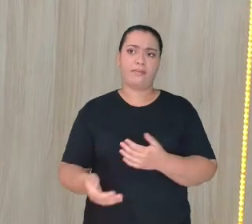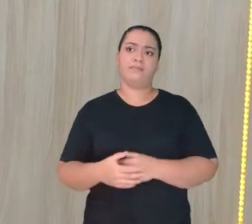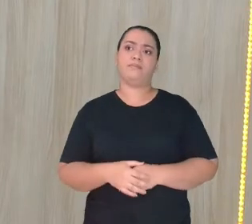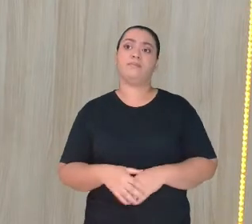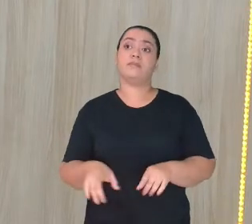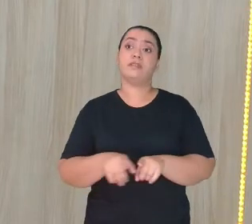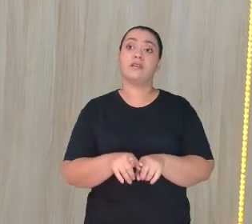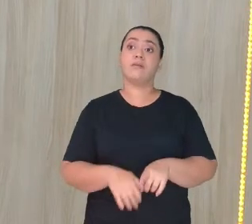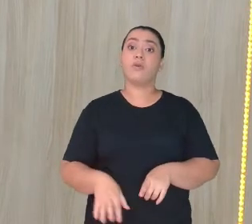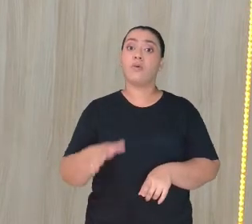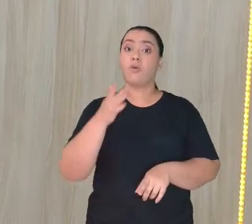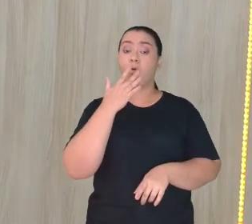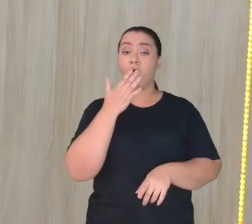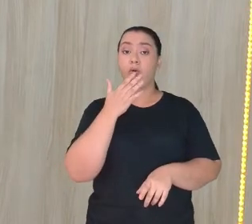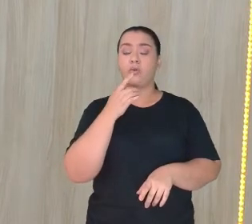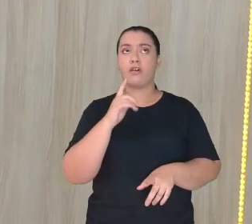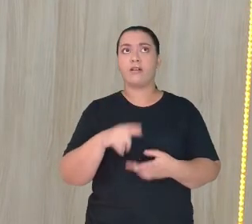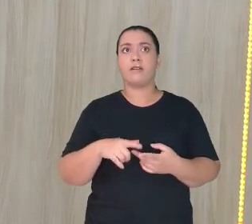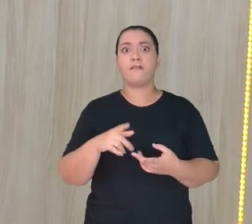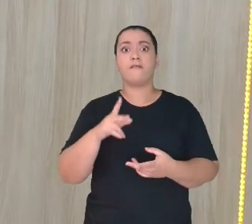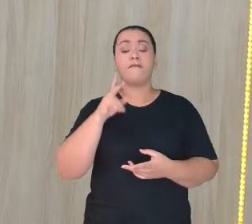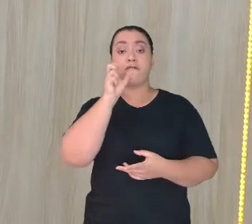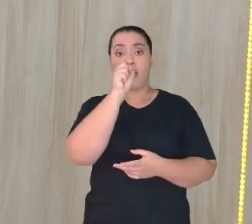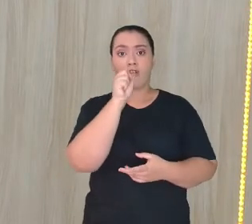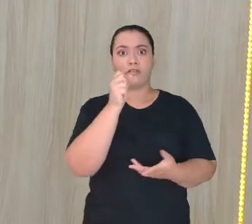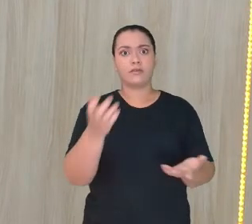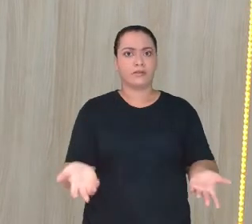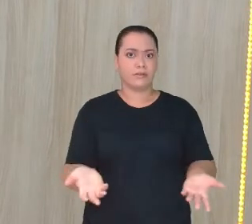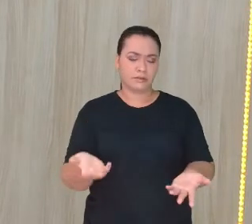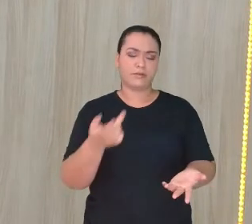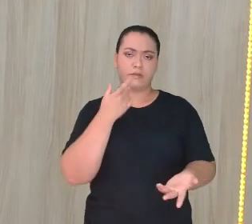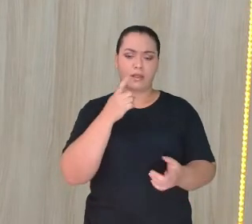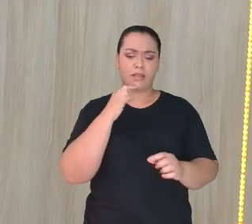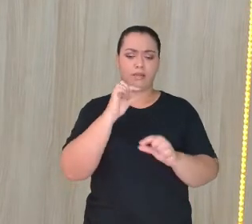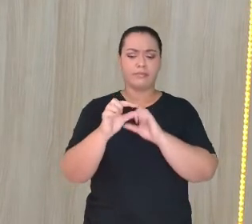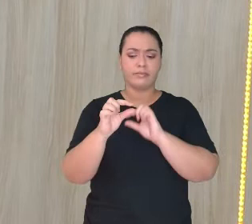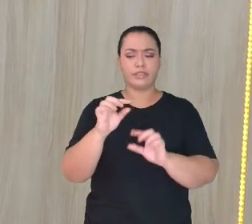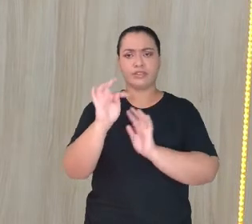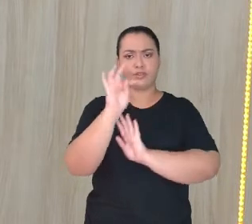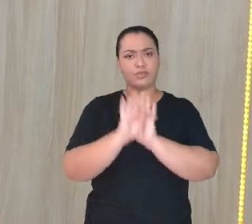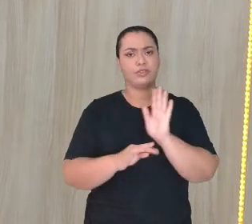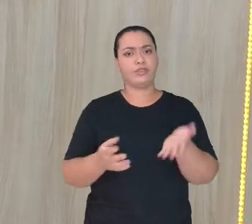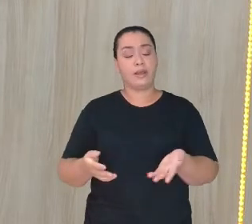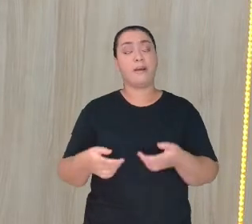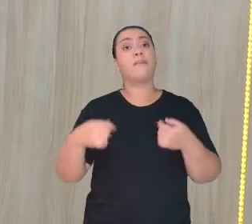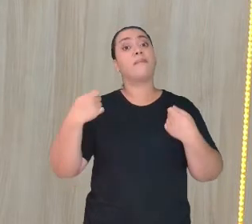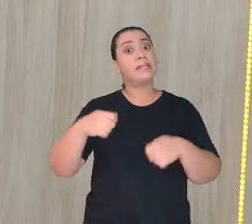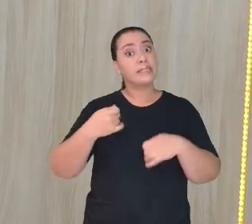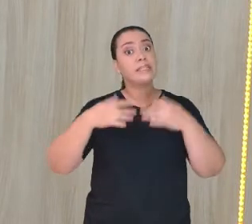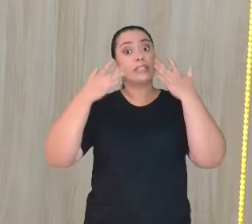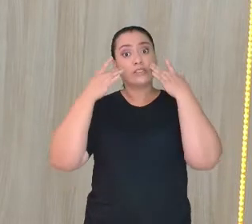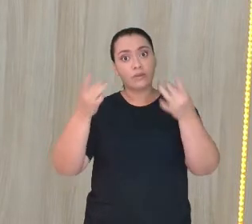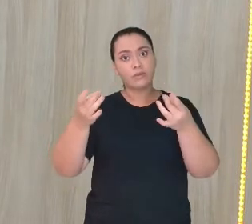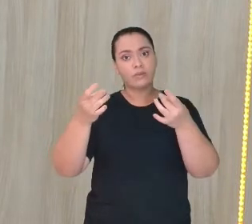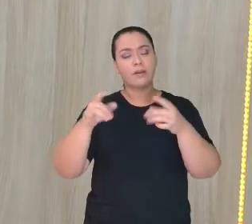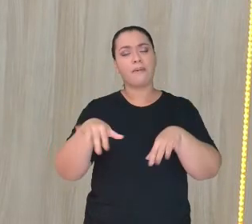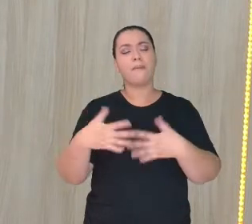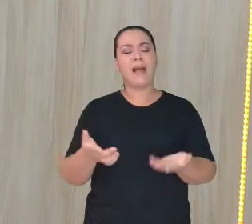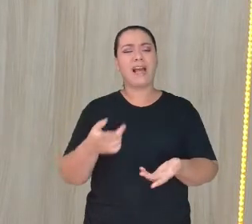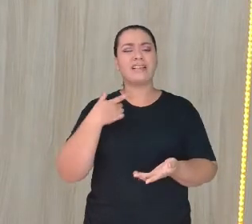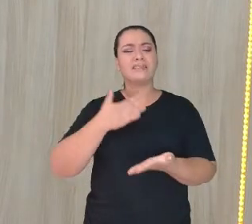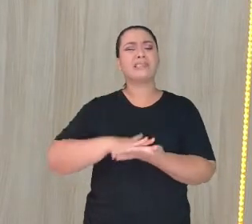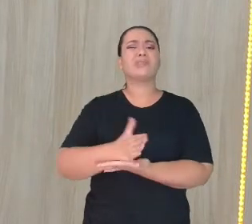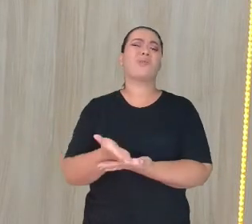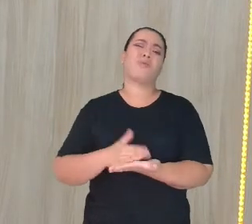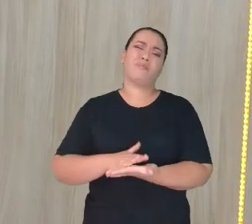Utilizar cores vibrantes e muito contrastantes em cada uma das linhas do texto. Então, é para ser chamativo, não é para ser incômodo.